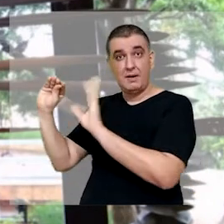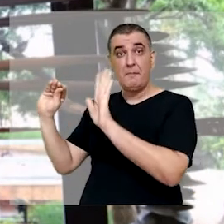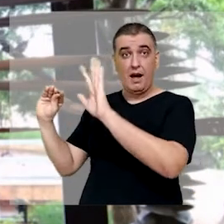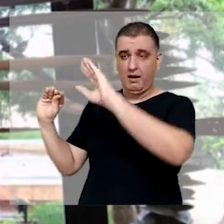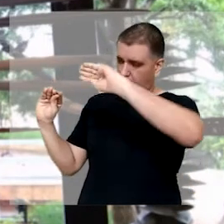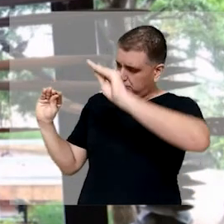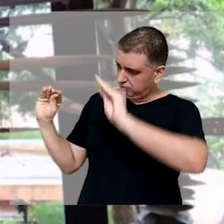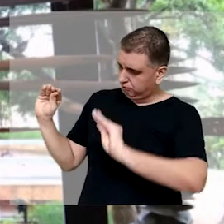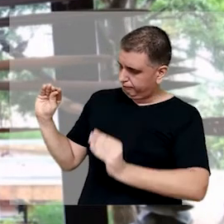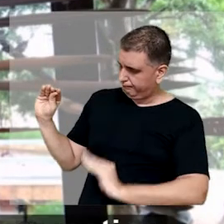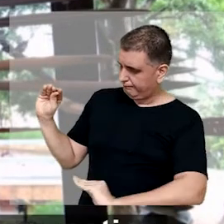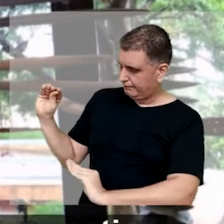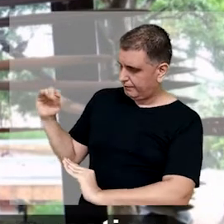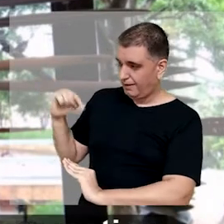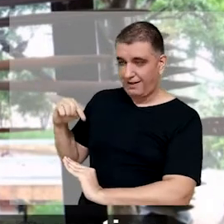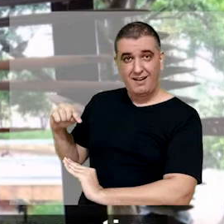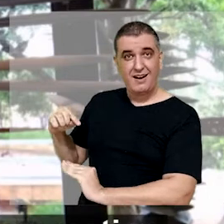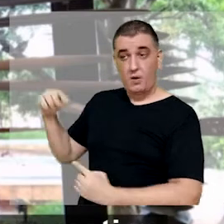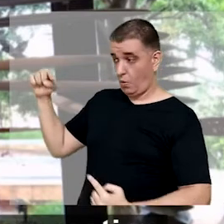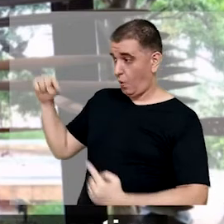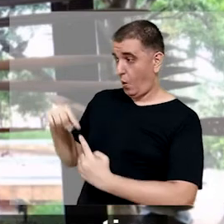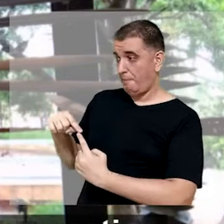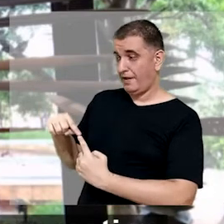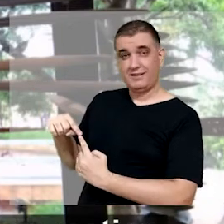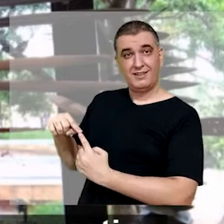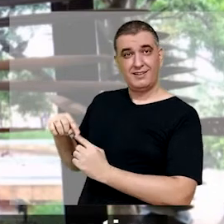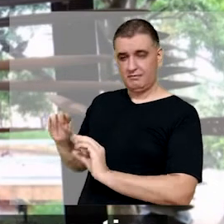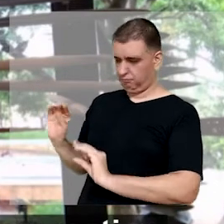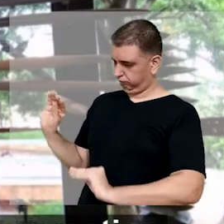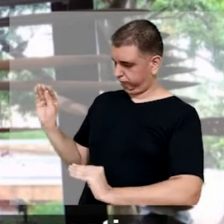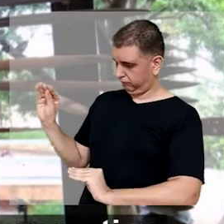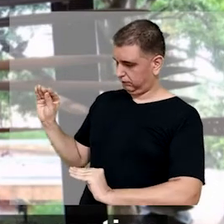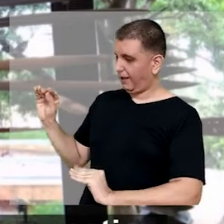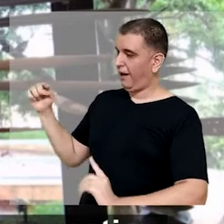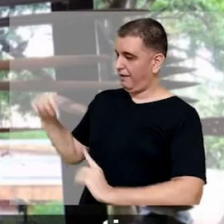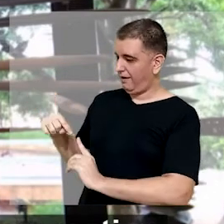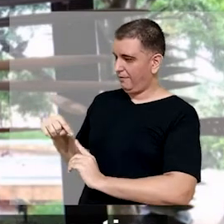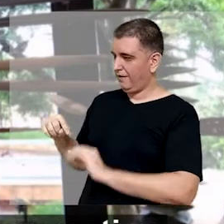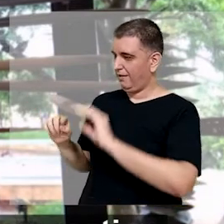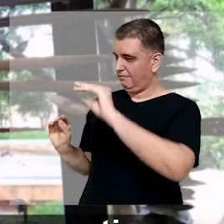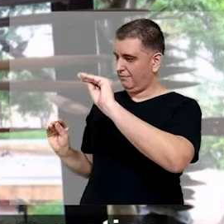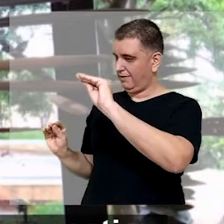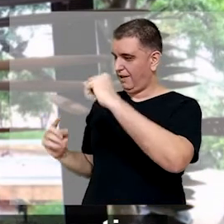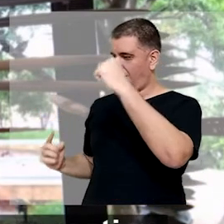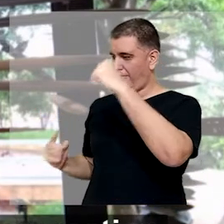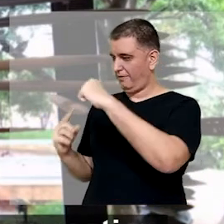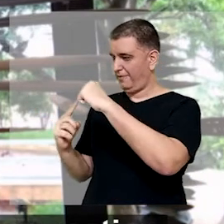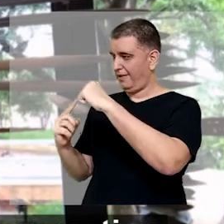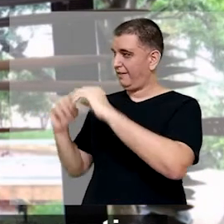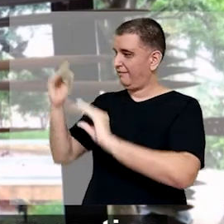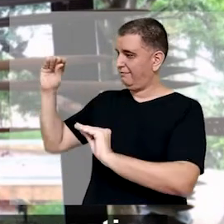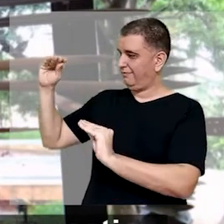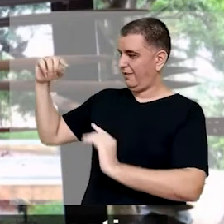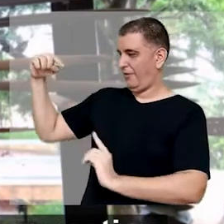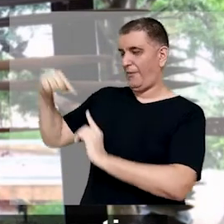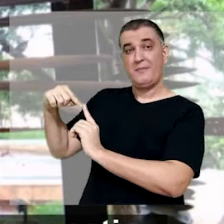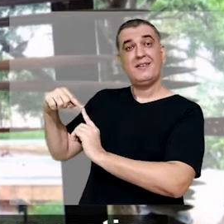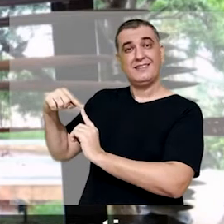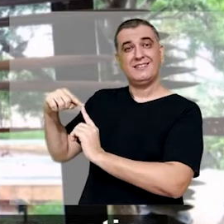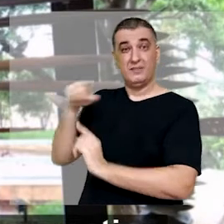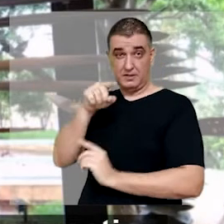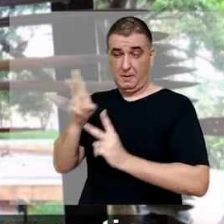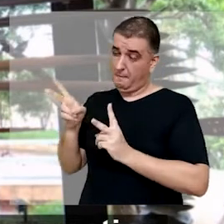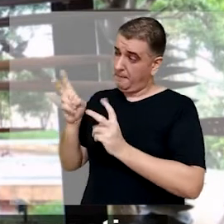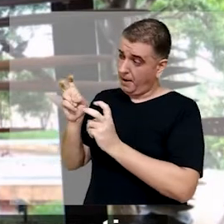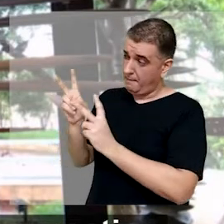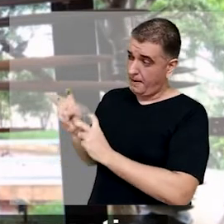elementos, sabe, pontudos, como que eu vou dizer, verticais. Verticais, sim.